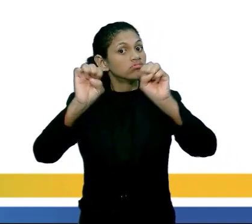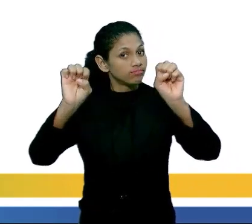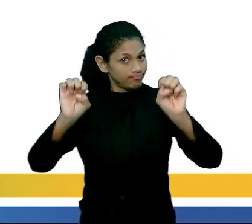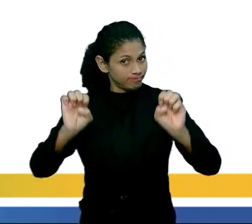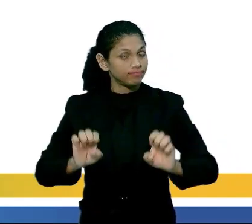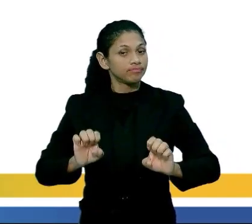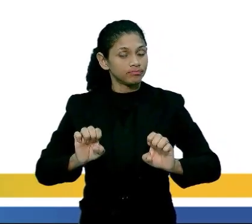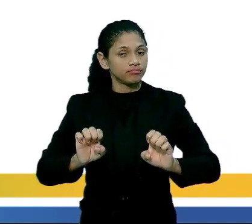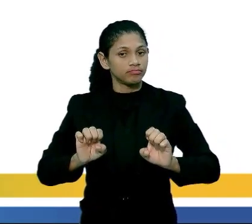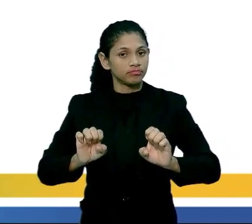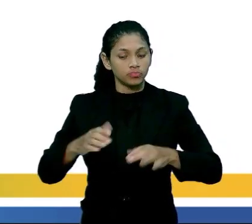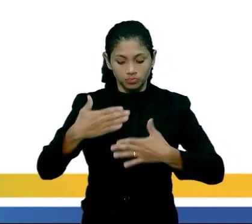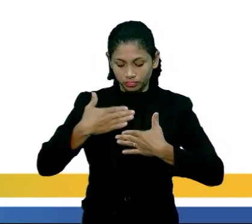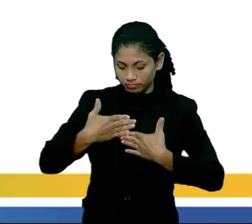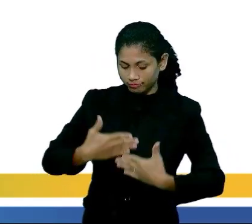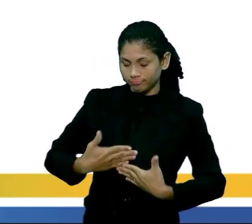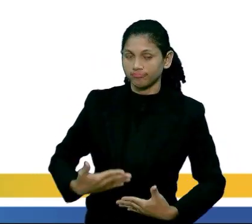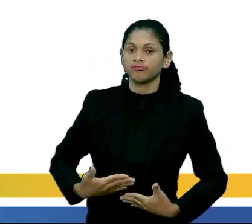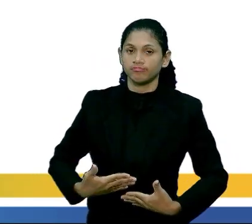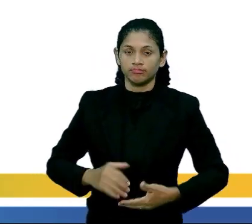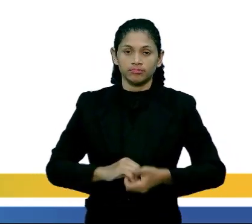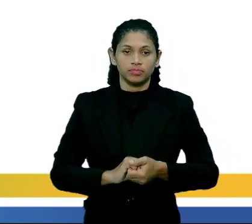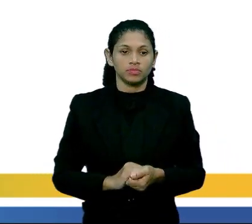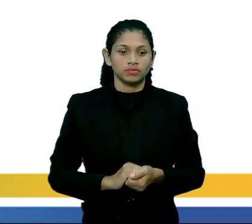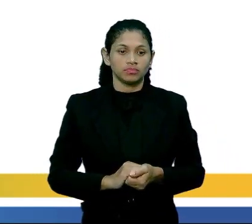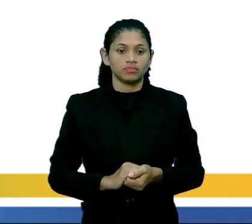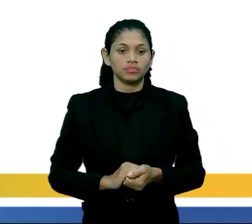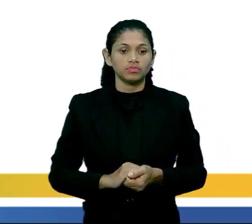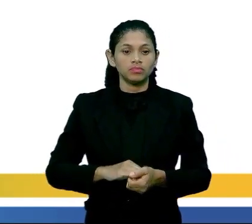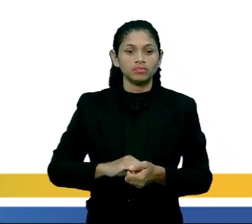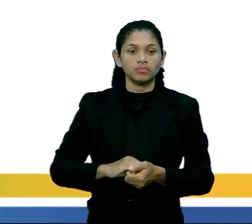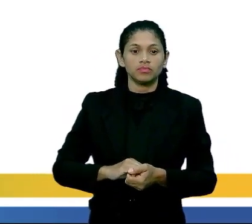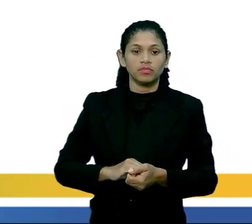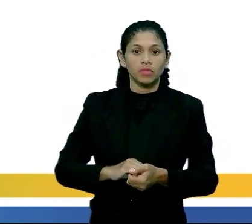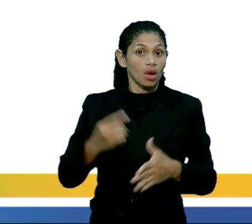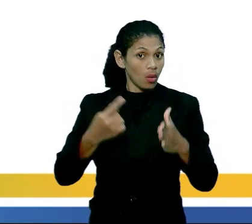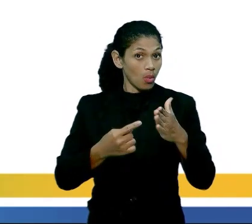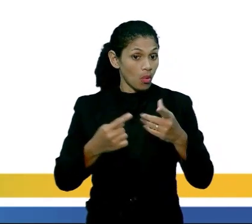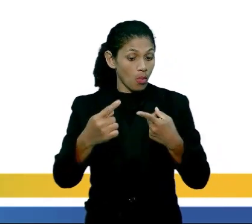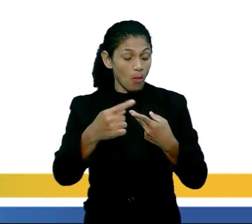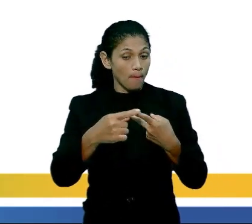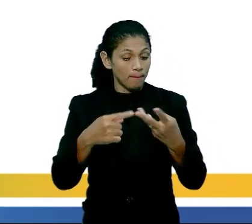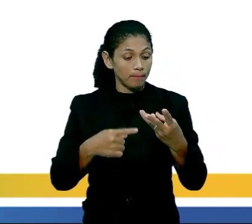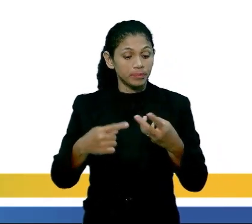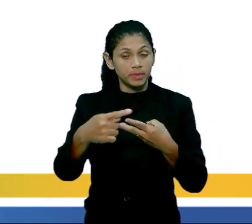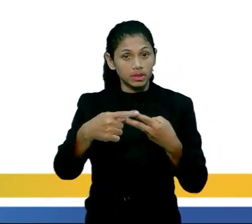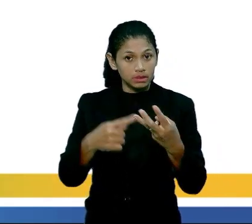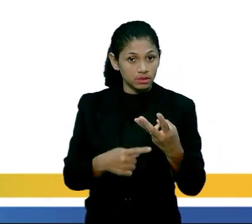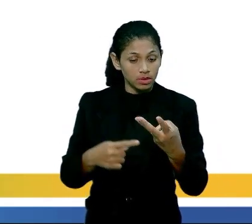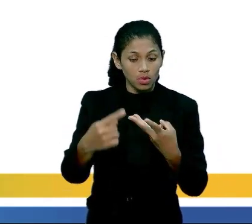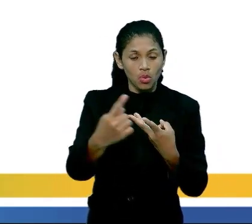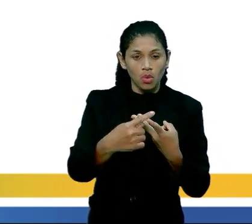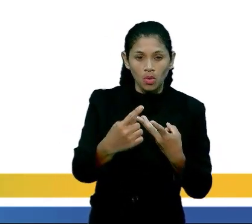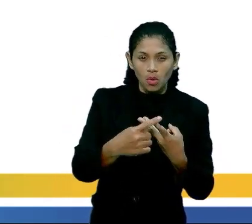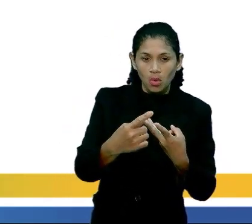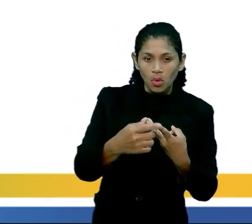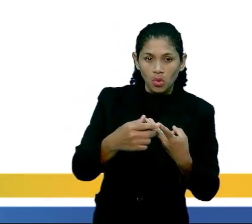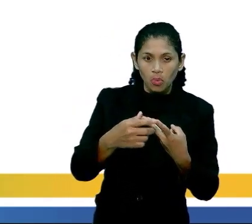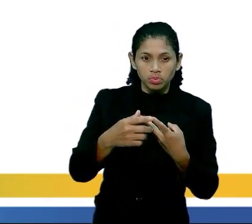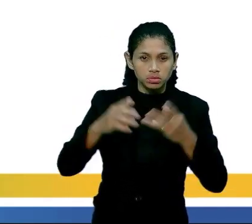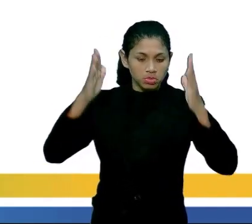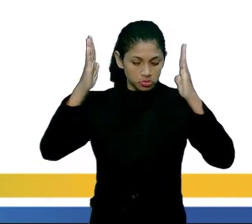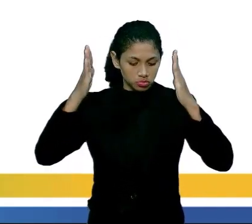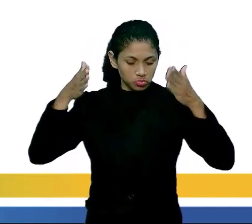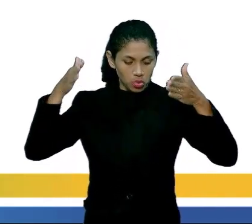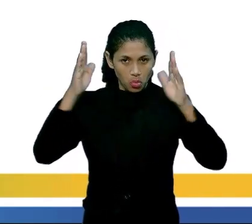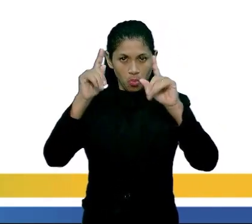vou aprofundar, mas é só essa estruturação do ectomorfo, que é esse corpo um pouco mais longilíneo e magro, mesomorfo,